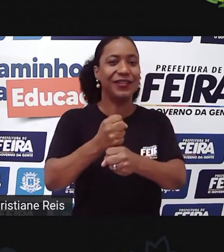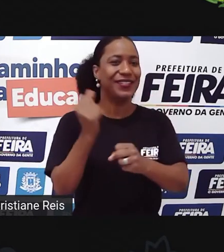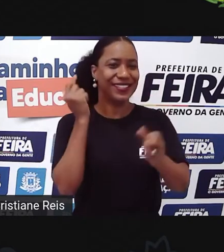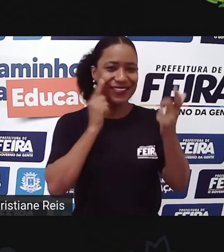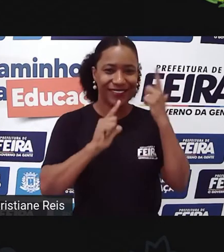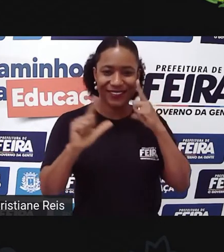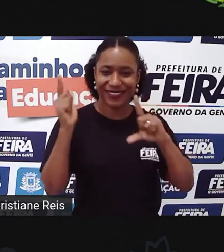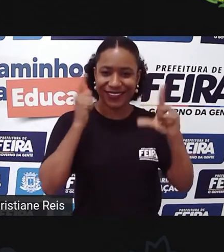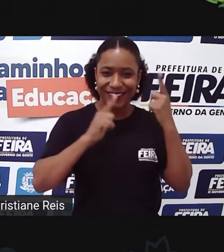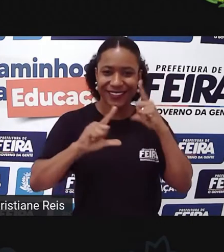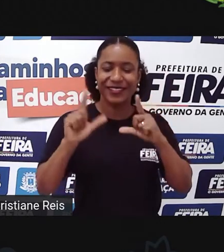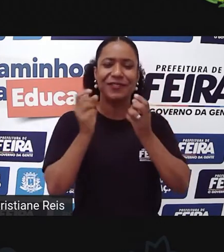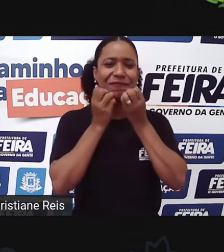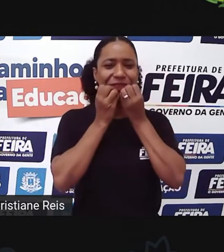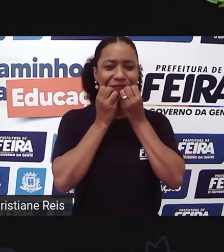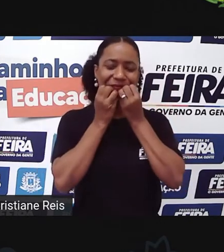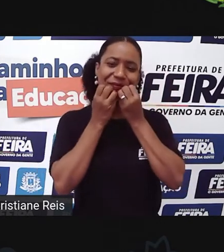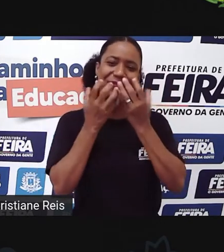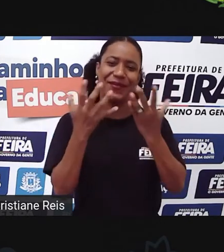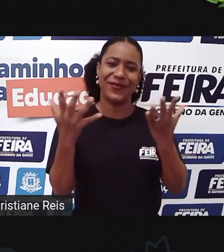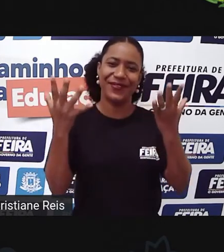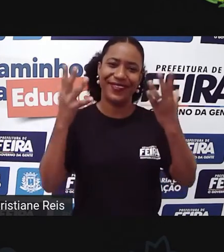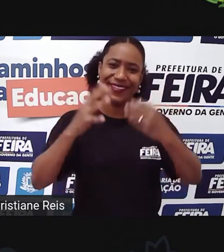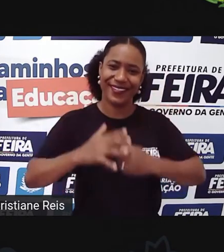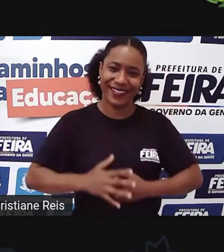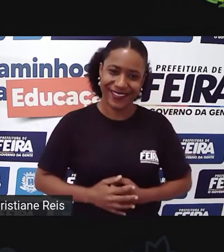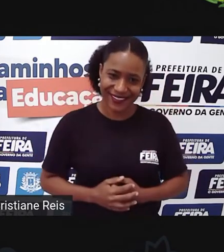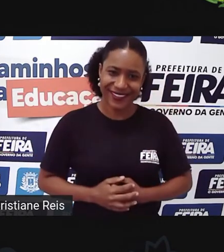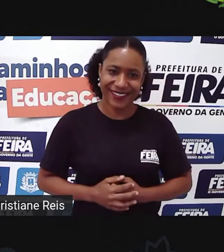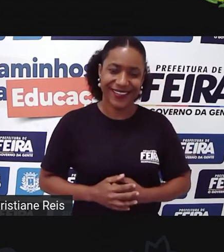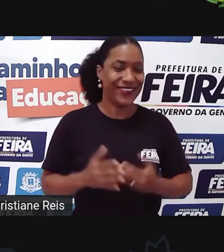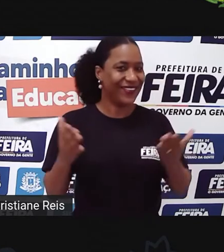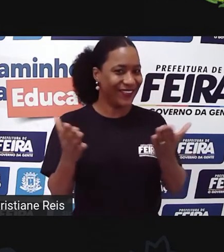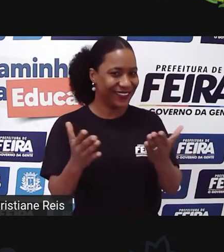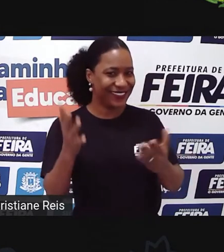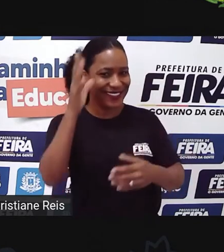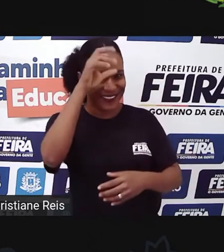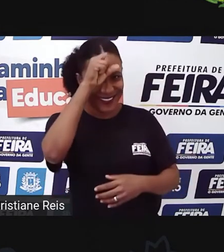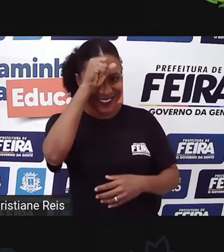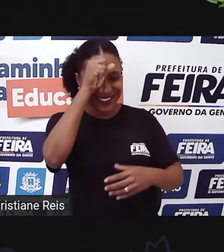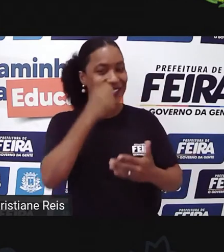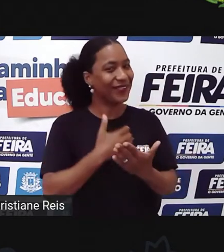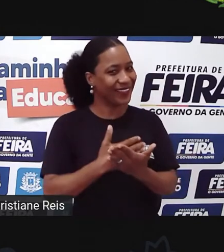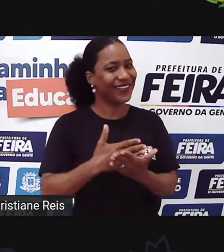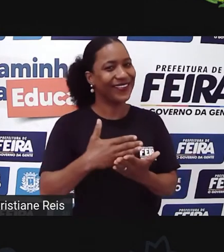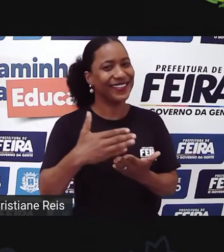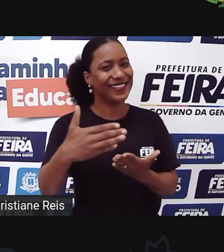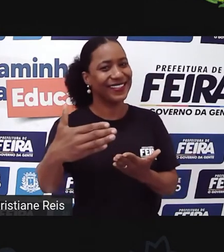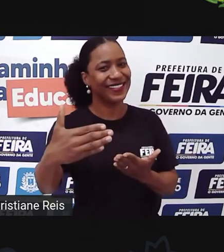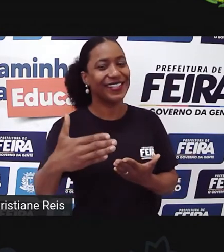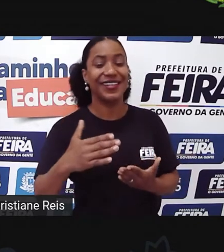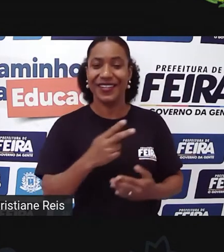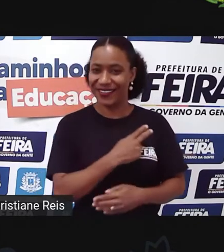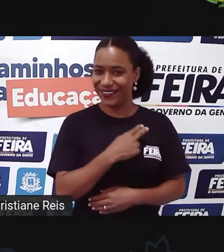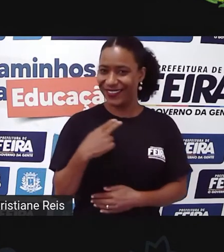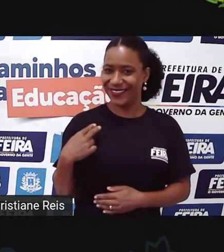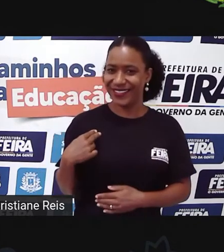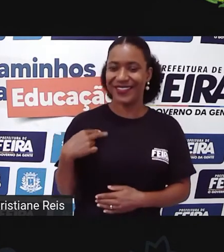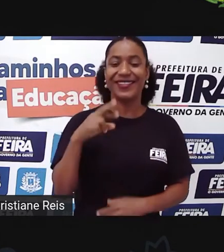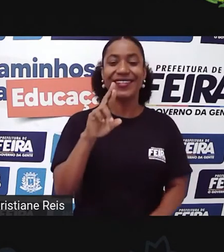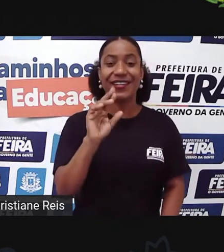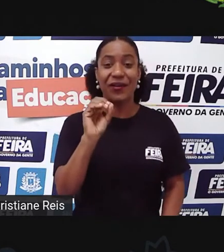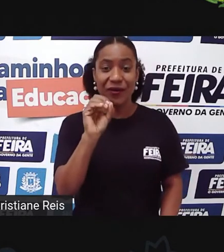né, que nós conquistamos, mas de qualquer forma ainda tem a aula de hoje, né? Então bora lá, bora começar. Como vocês sabem, eu sou a